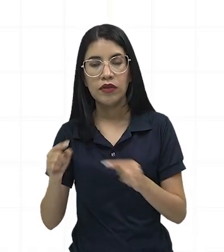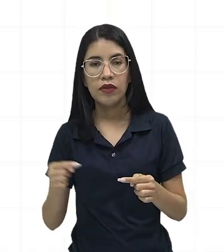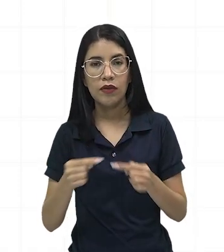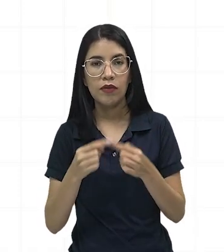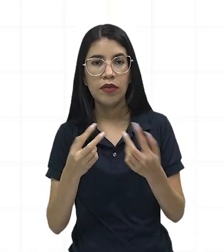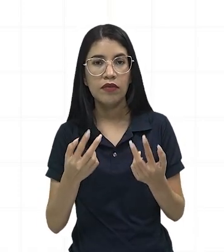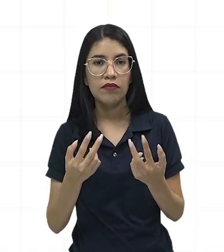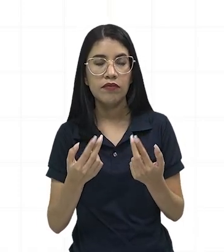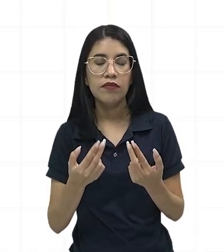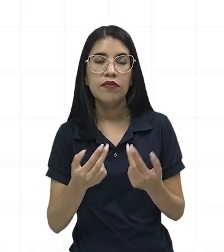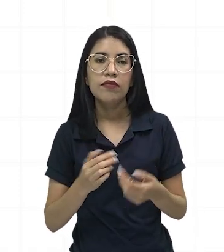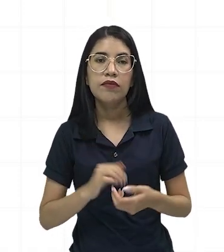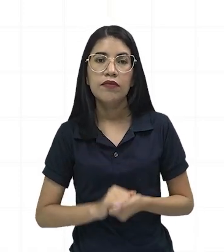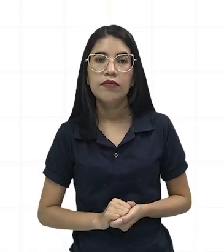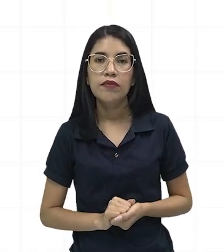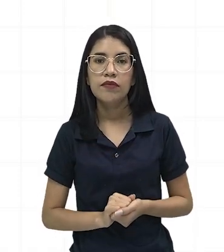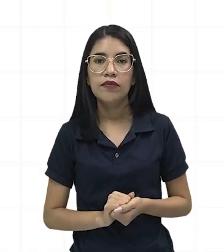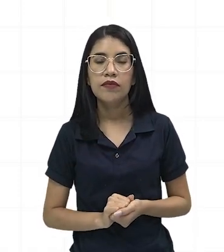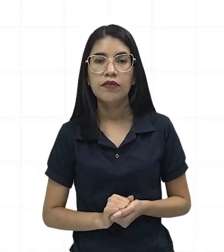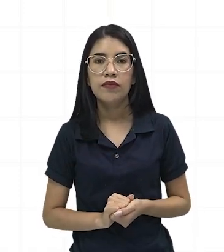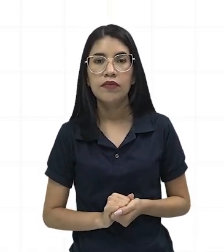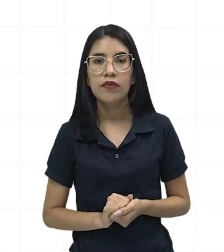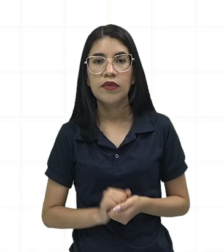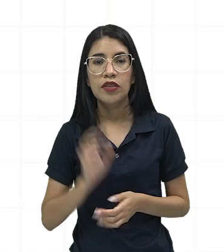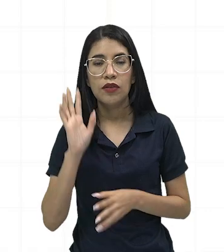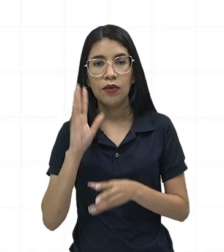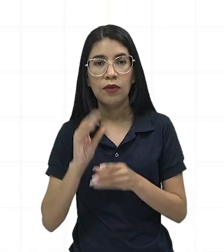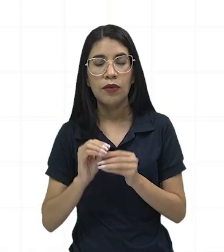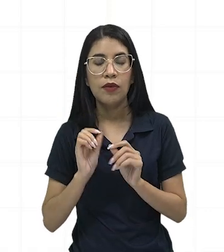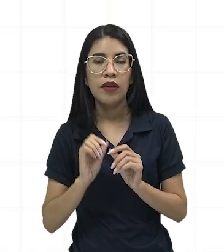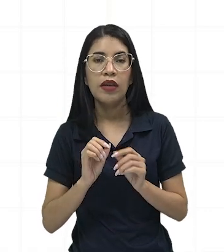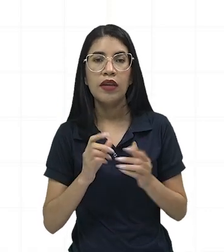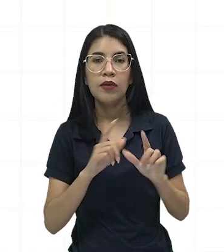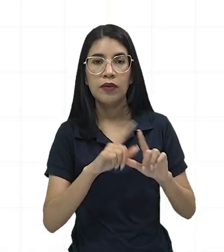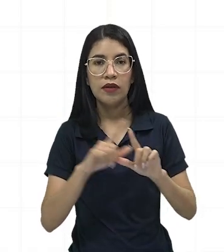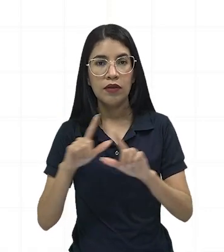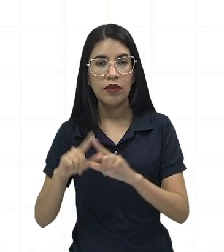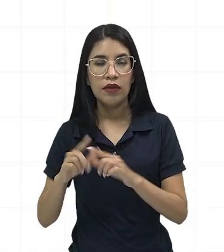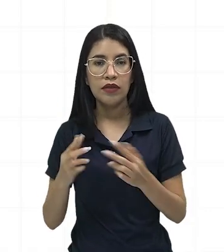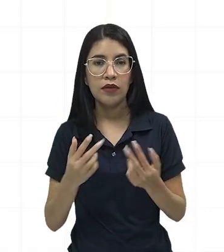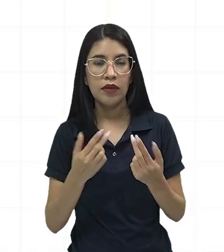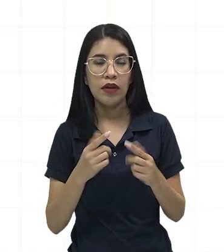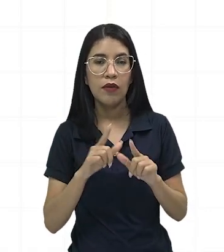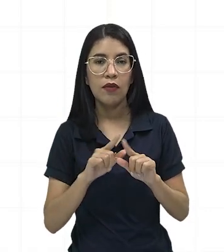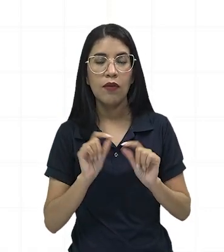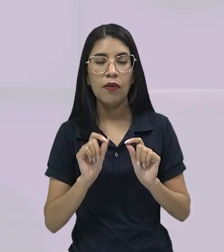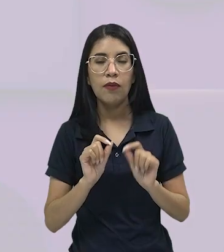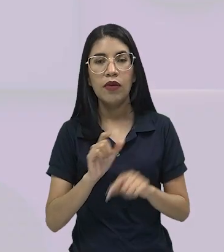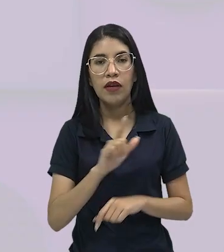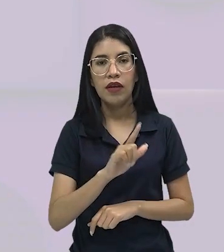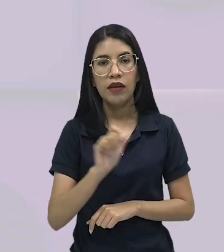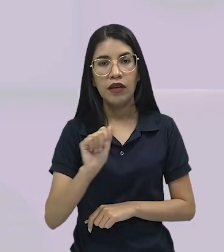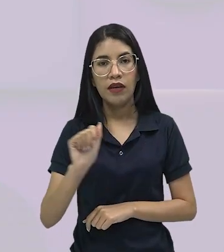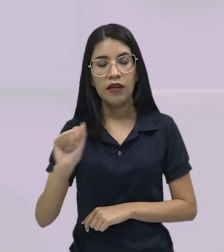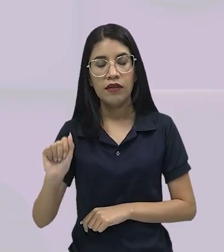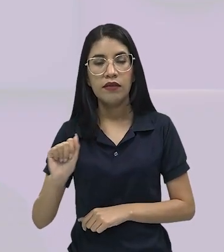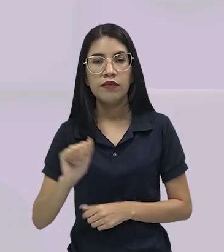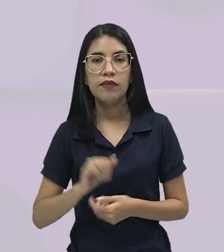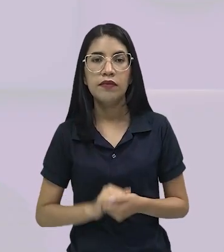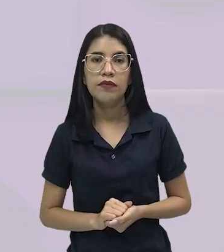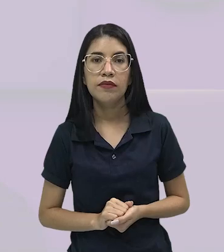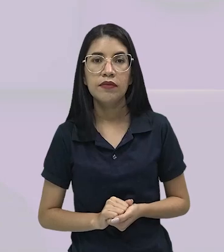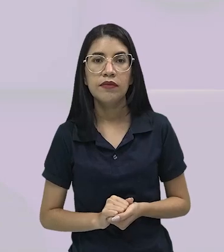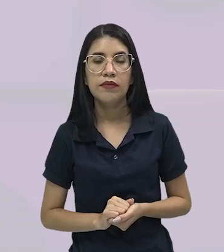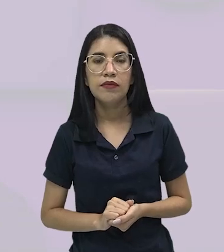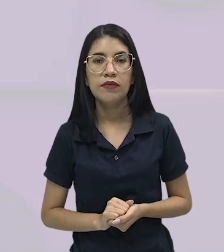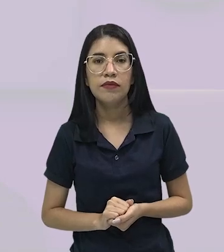e fechamos, sabemos aí que eles são congruentes pelo caso lado, ângulo e ângulo, no caso o